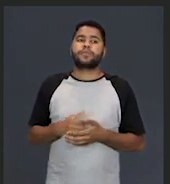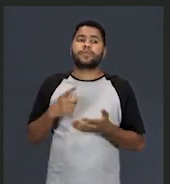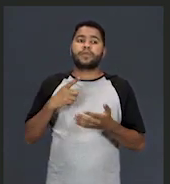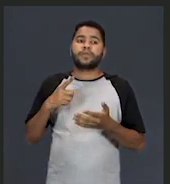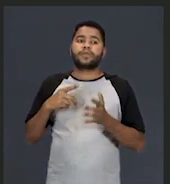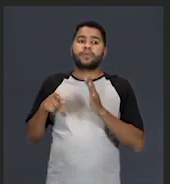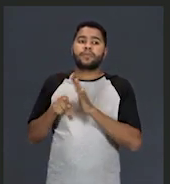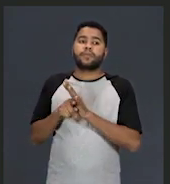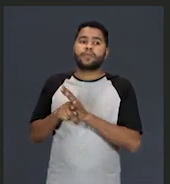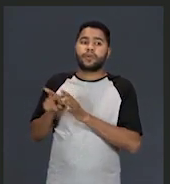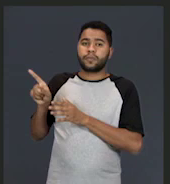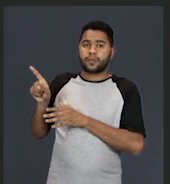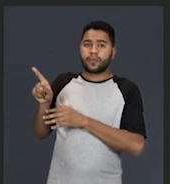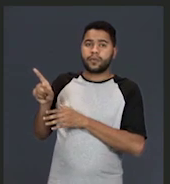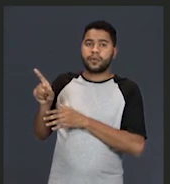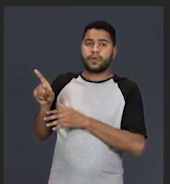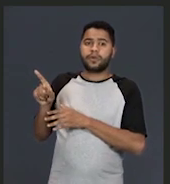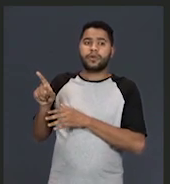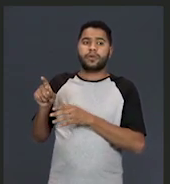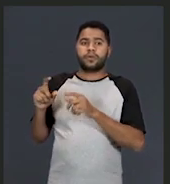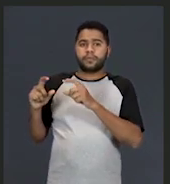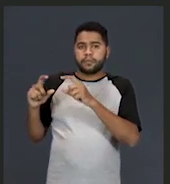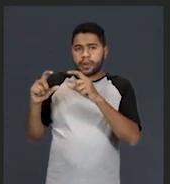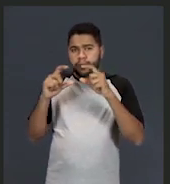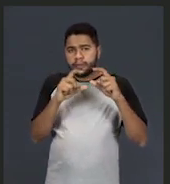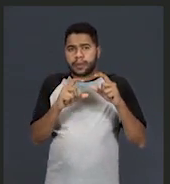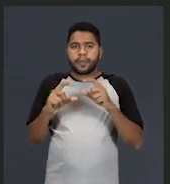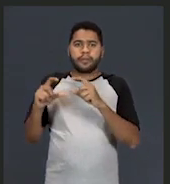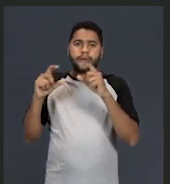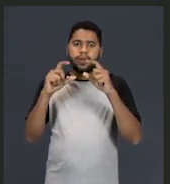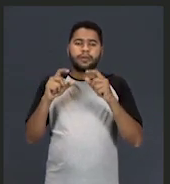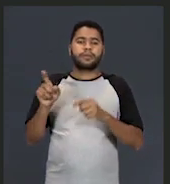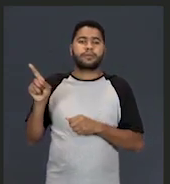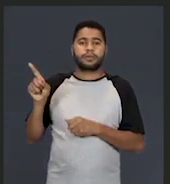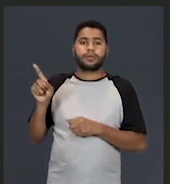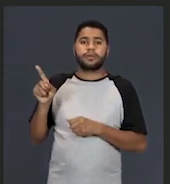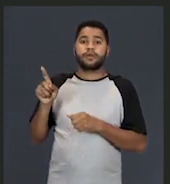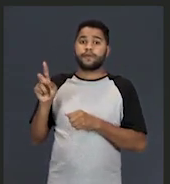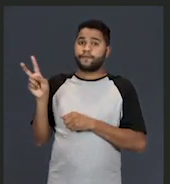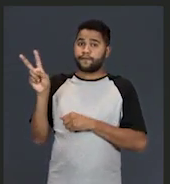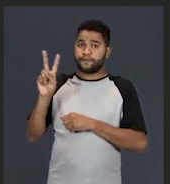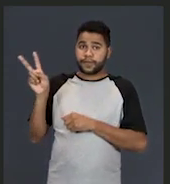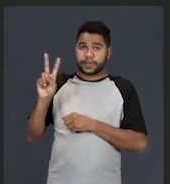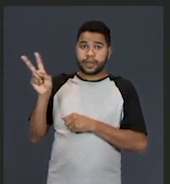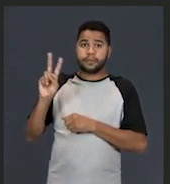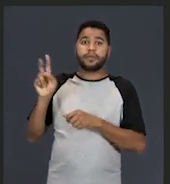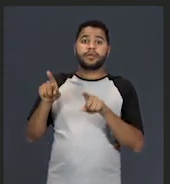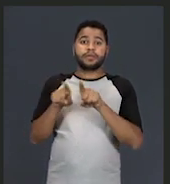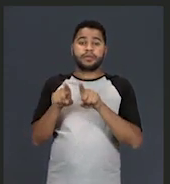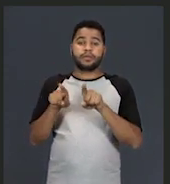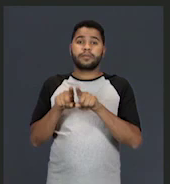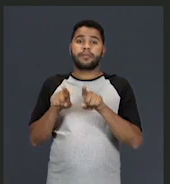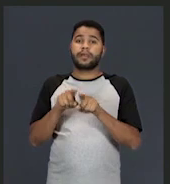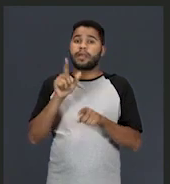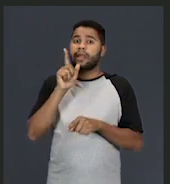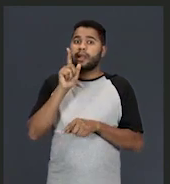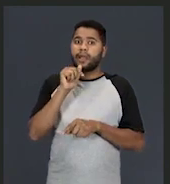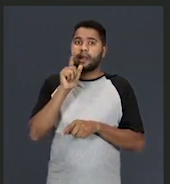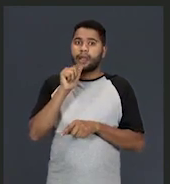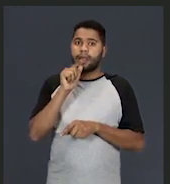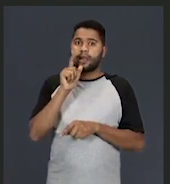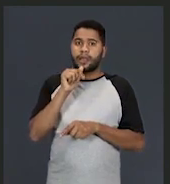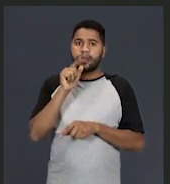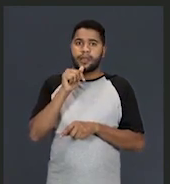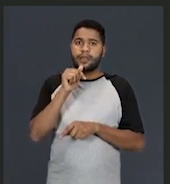construtores, que são as proteínas, que são os tijolinhos do corpo, aqui as vitaminas e sais minerais e a água, que não